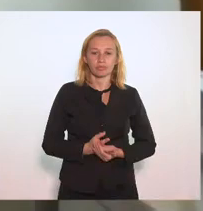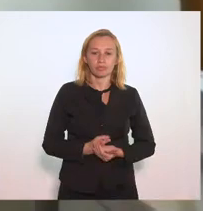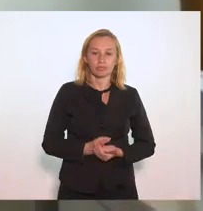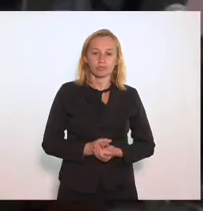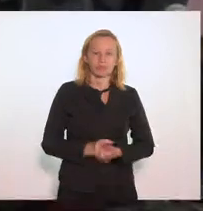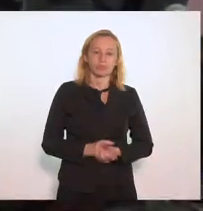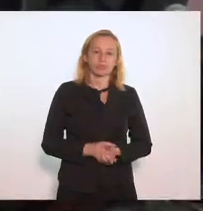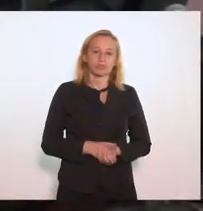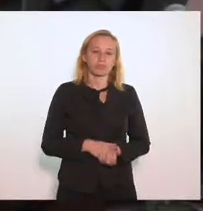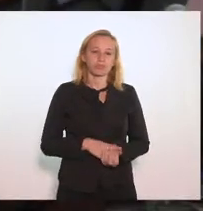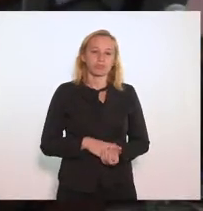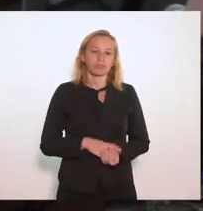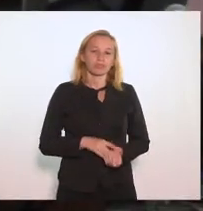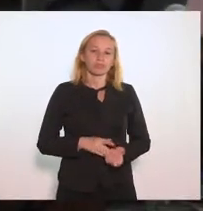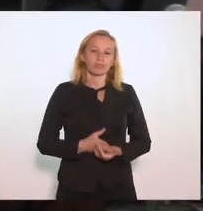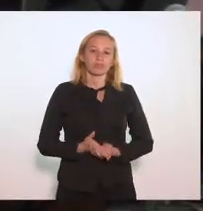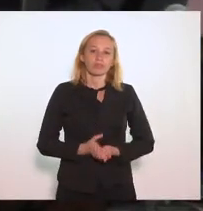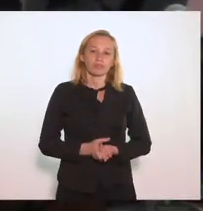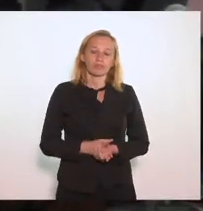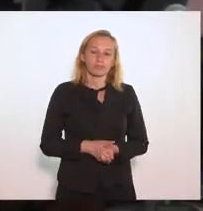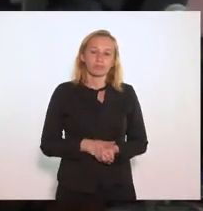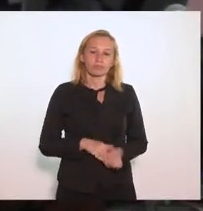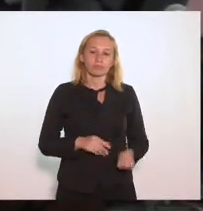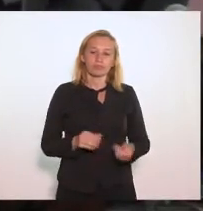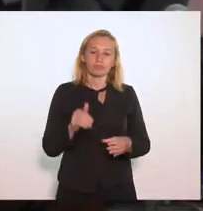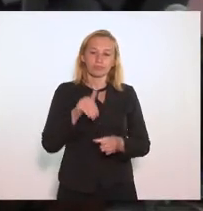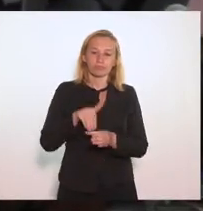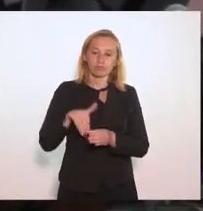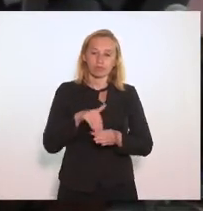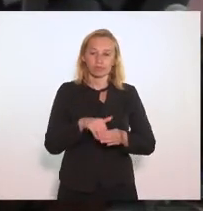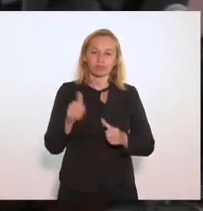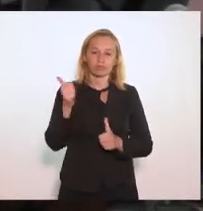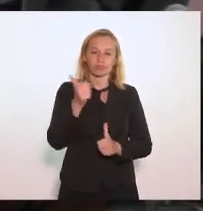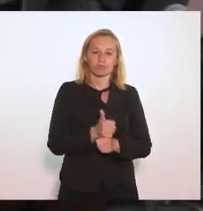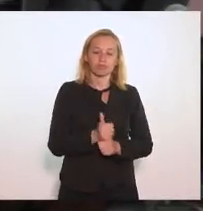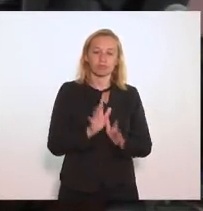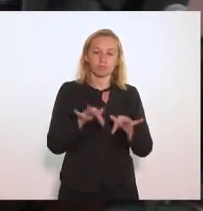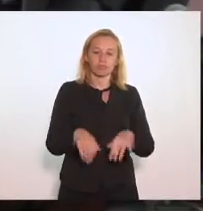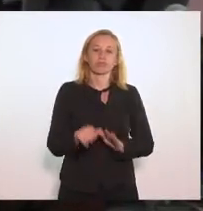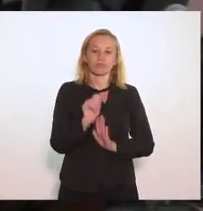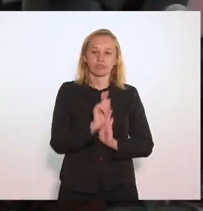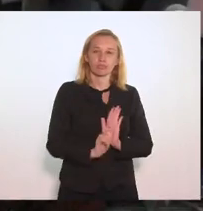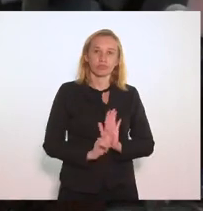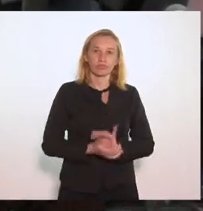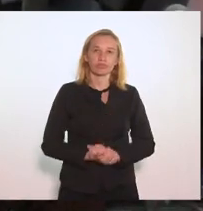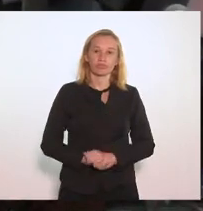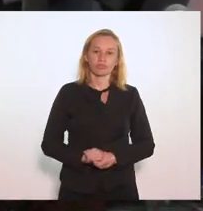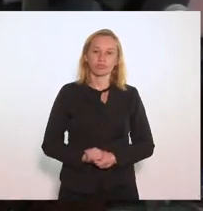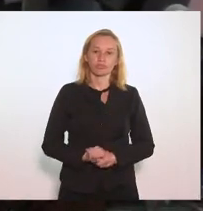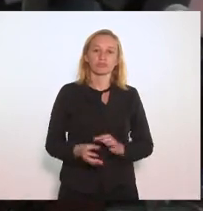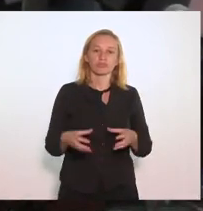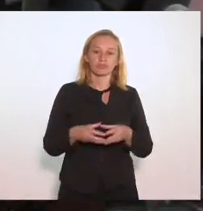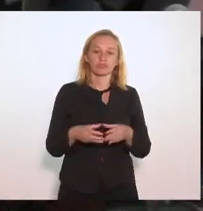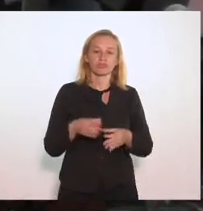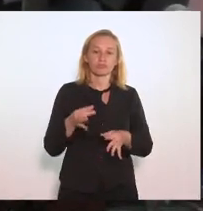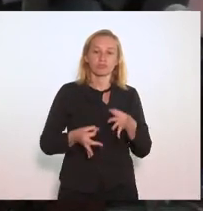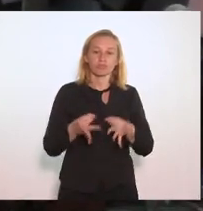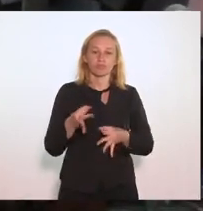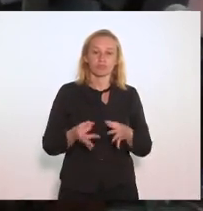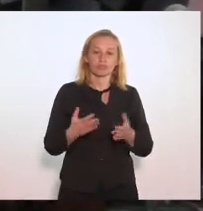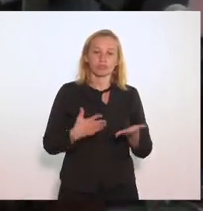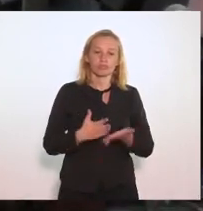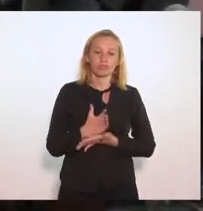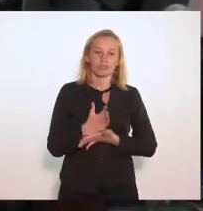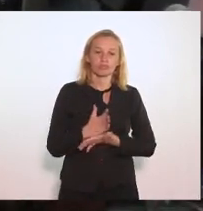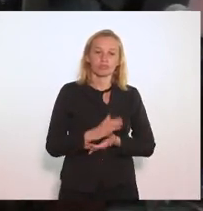Com os pareceres emitidos Em votação, substitutivo conforme a final de redação Da Comissão de Constituição e Justiça Se os que